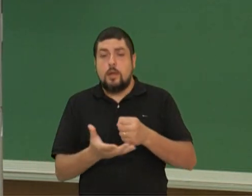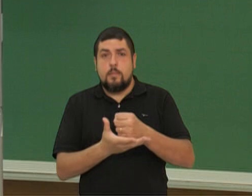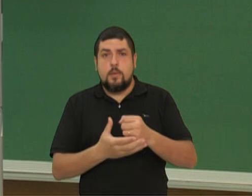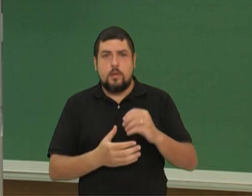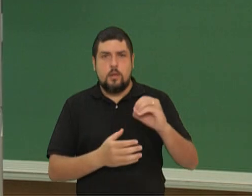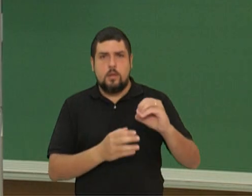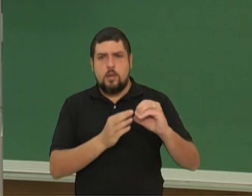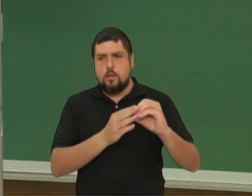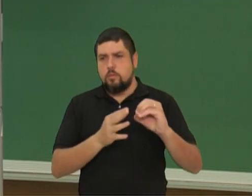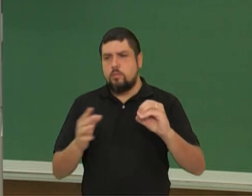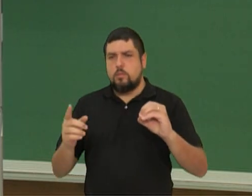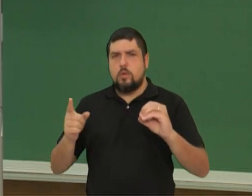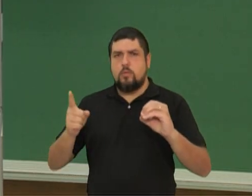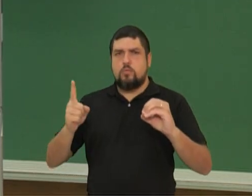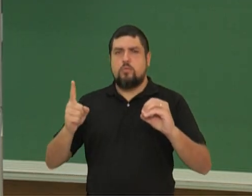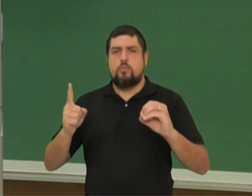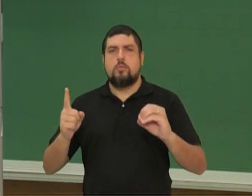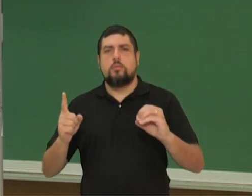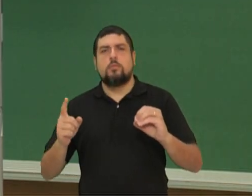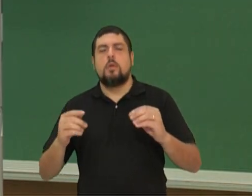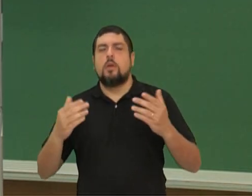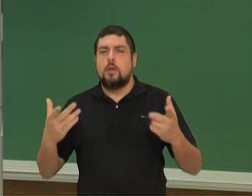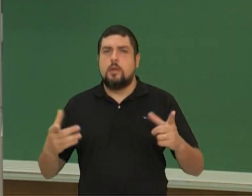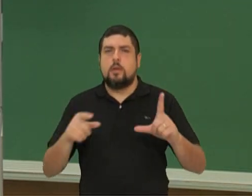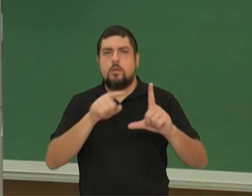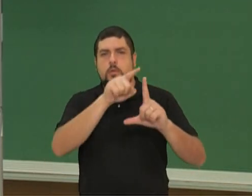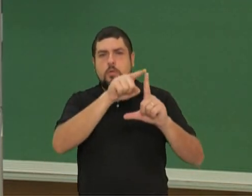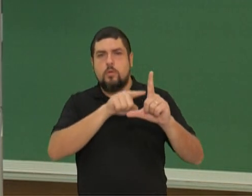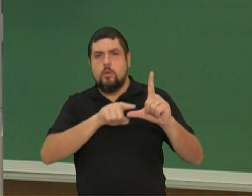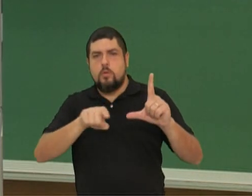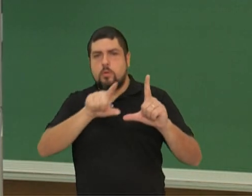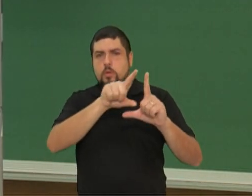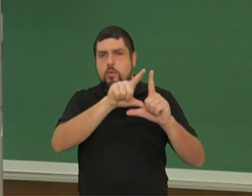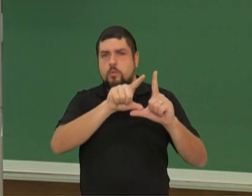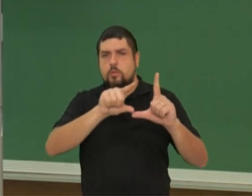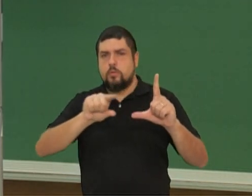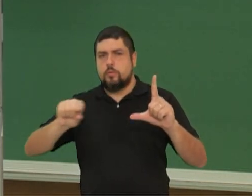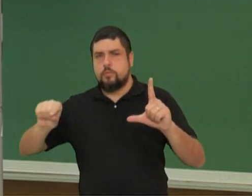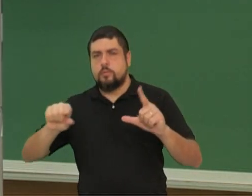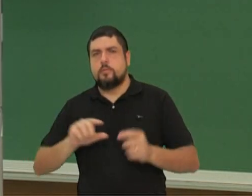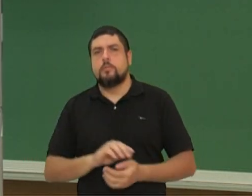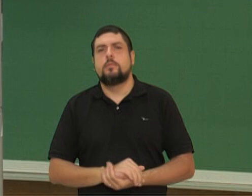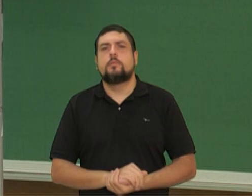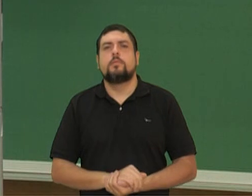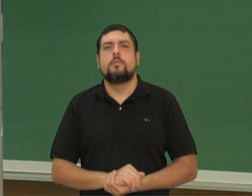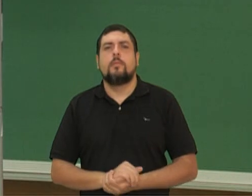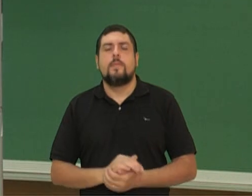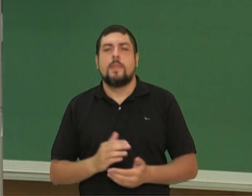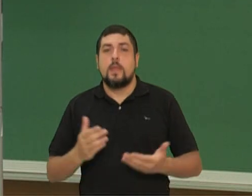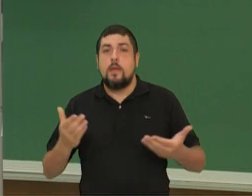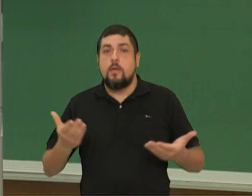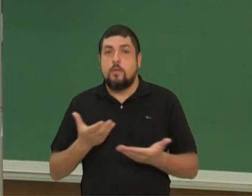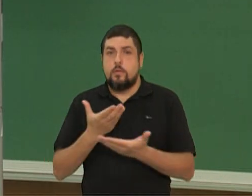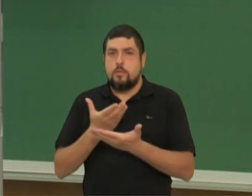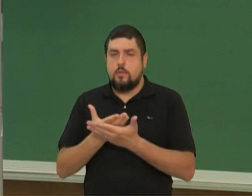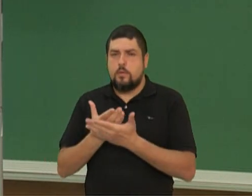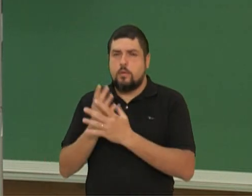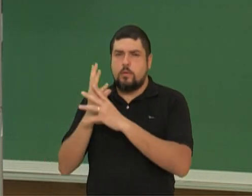1, caracteriza função exponencial decrescente. Na aula de hoje, falamos